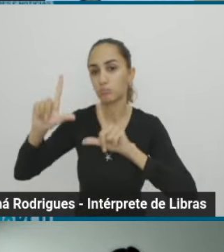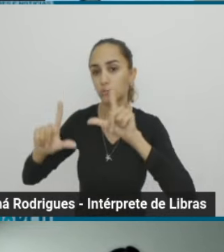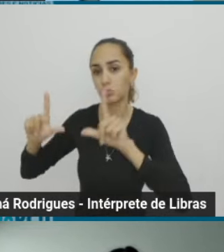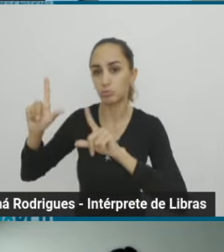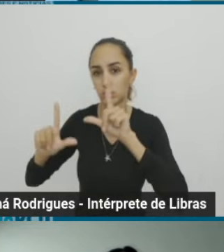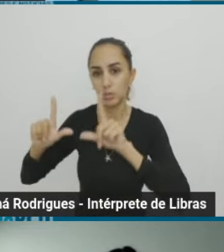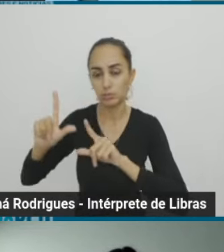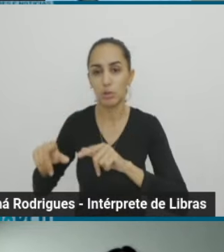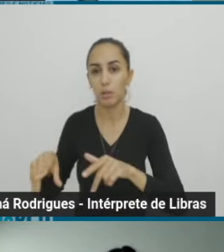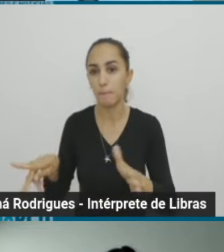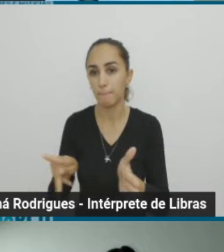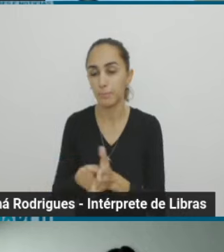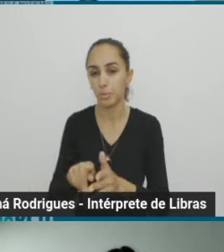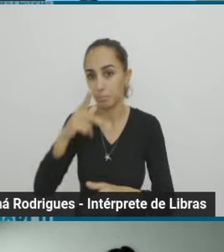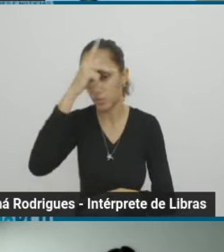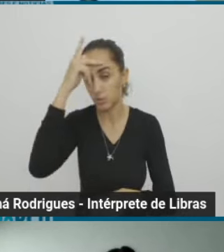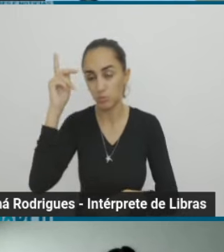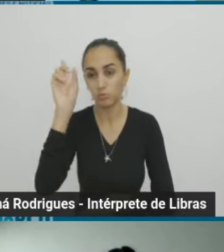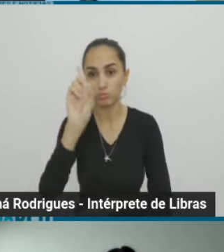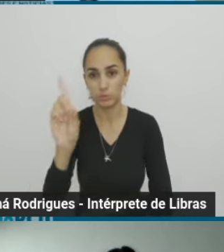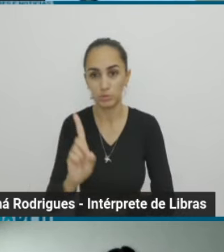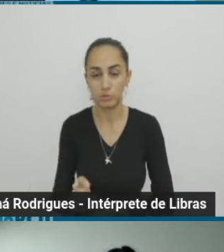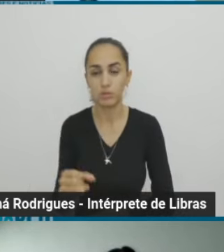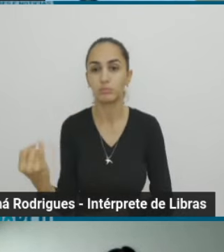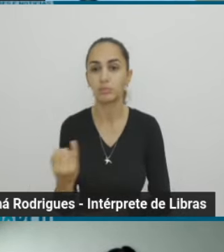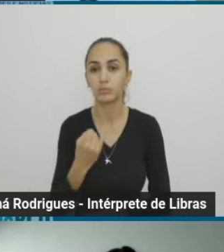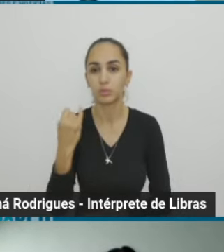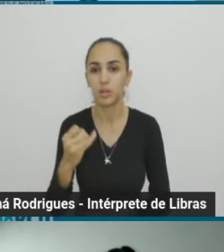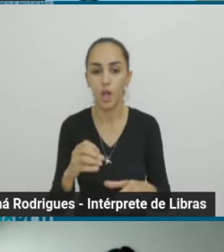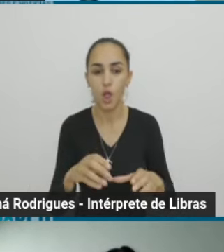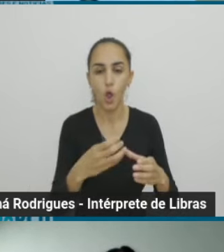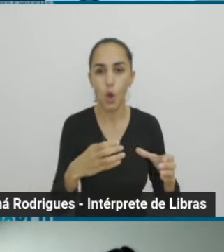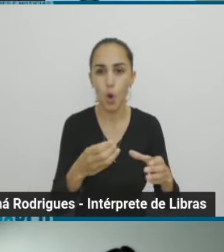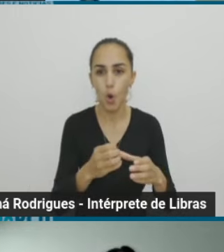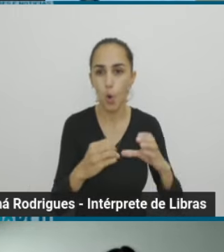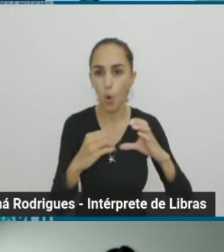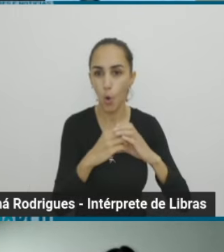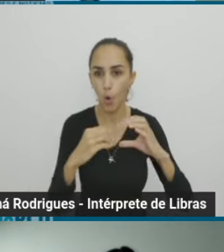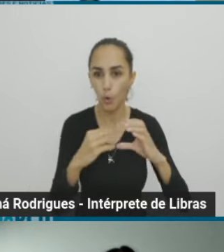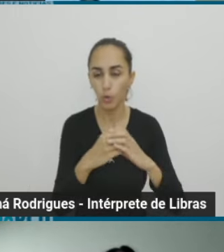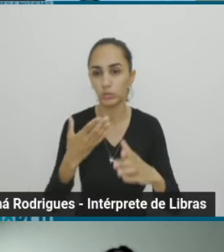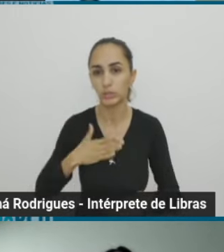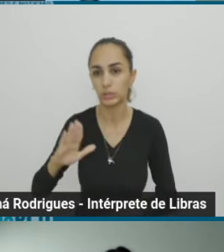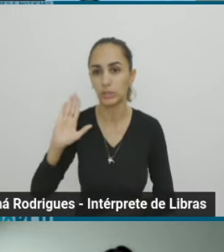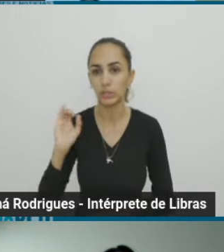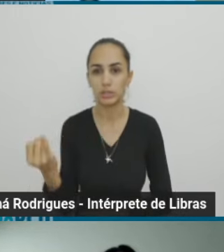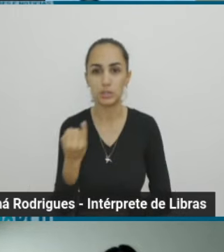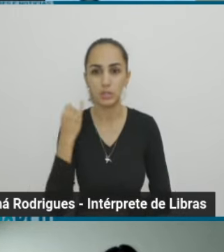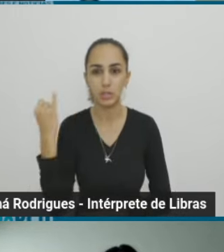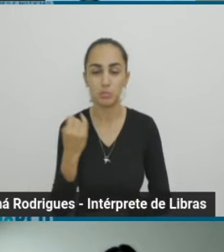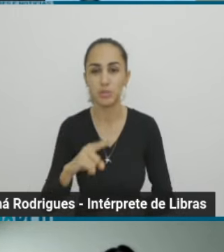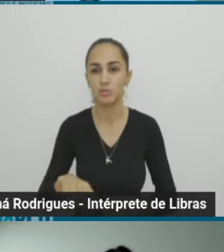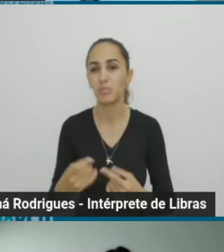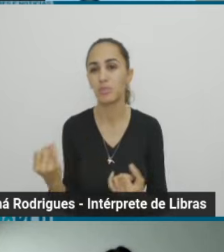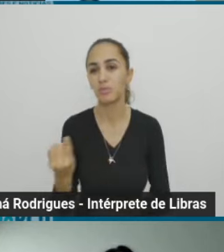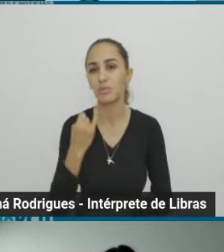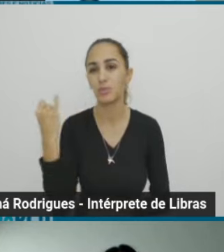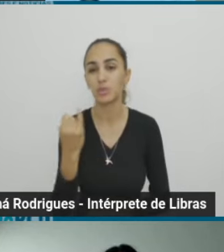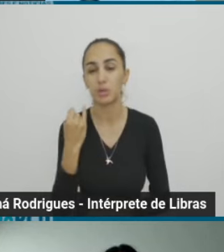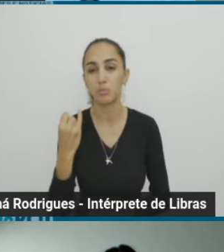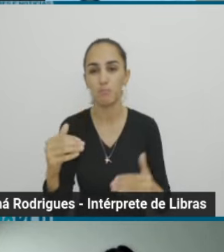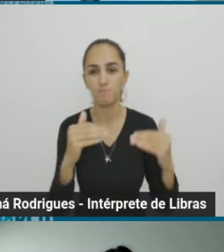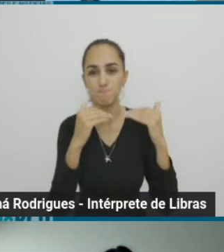com deficiência. Acho que o que importa, as cotas de candidatura são importantes, mas no final o que importa é a paridade de gênero, o